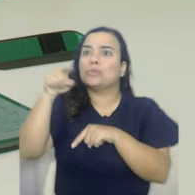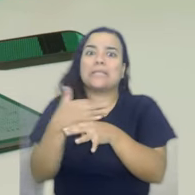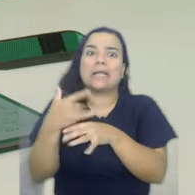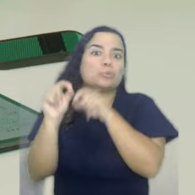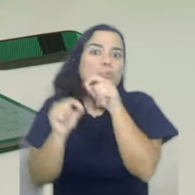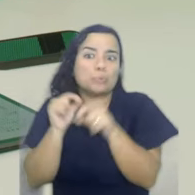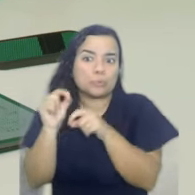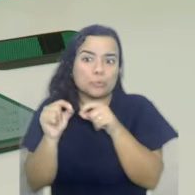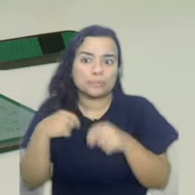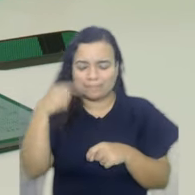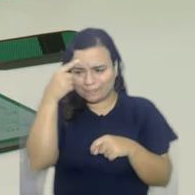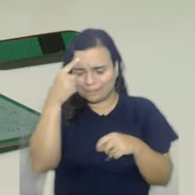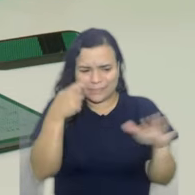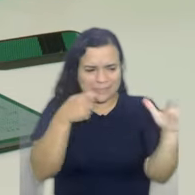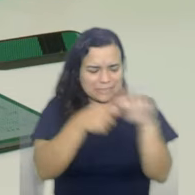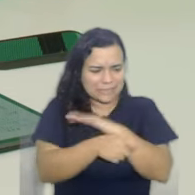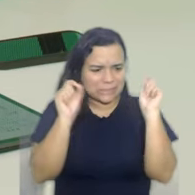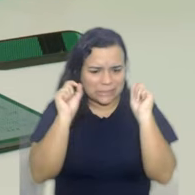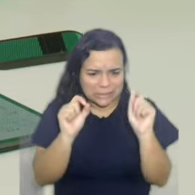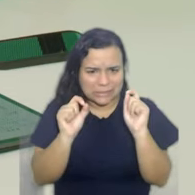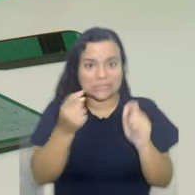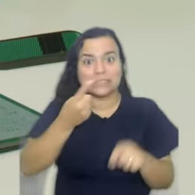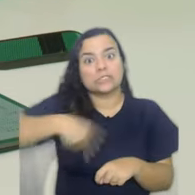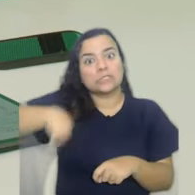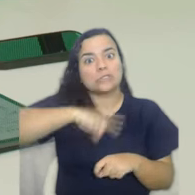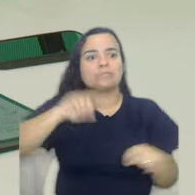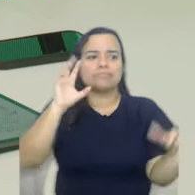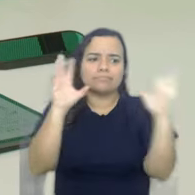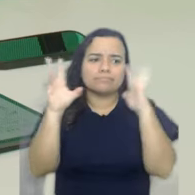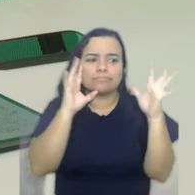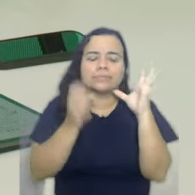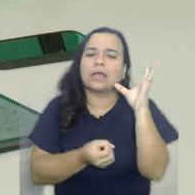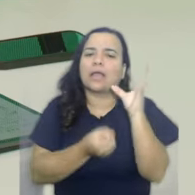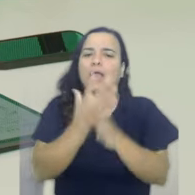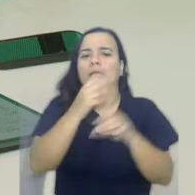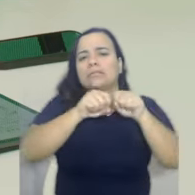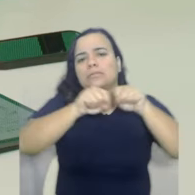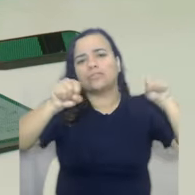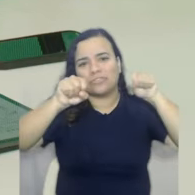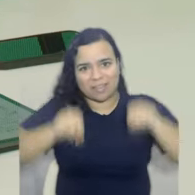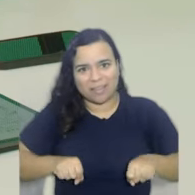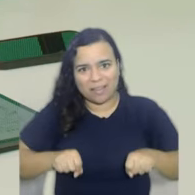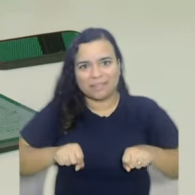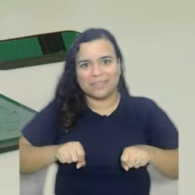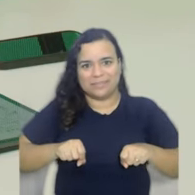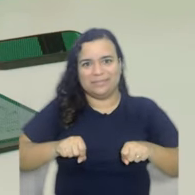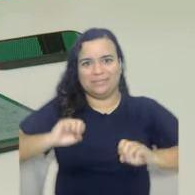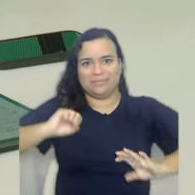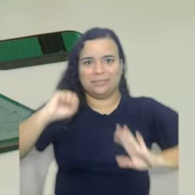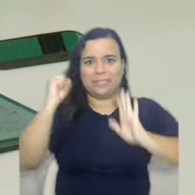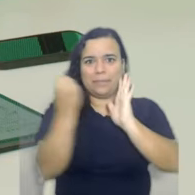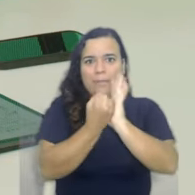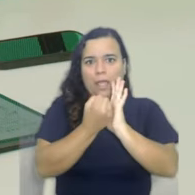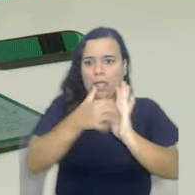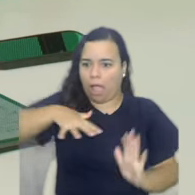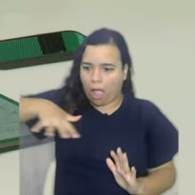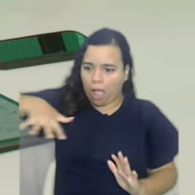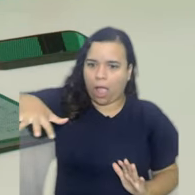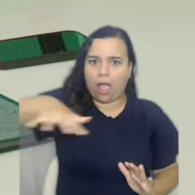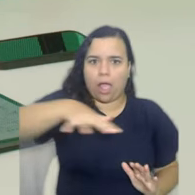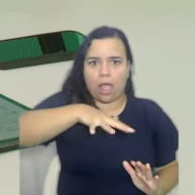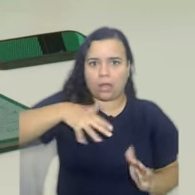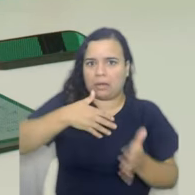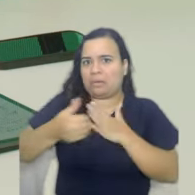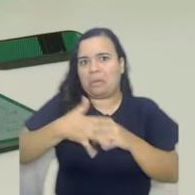financiar o que que a gente fez desenvolvemos um um sistema onde eu marco um raio que eu queira 100